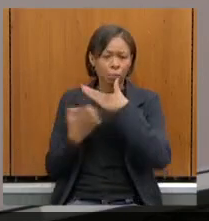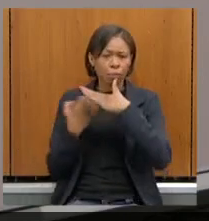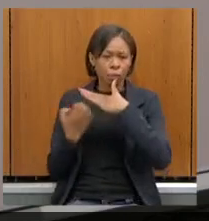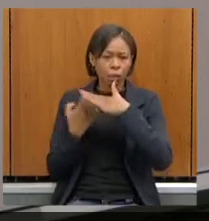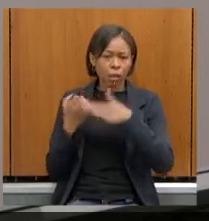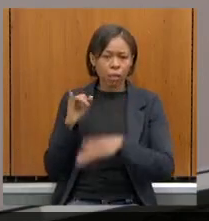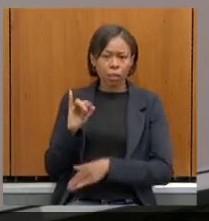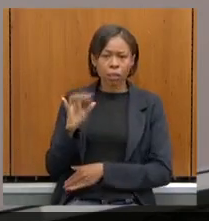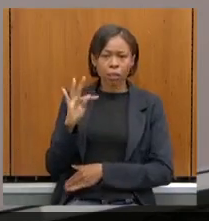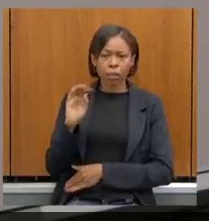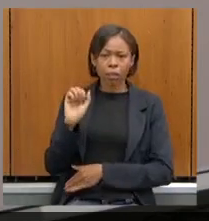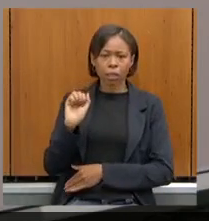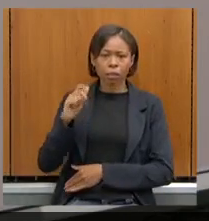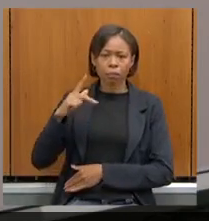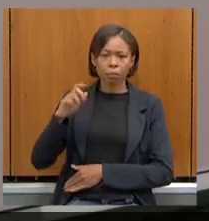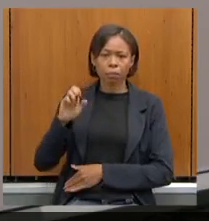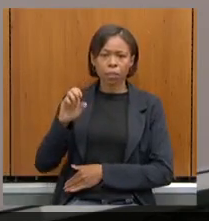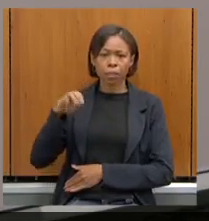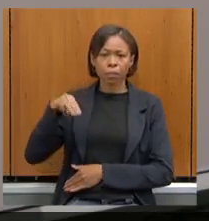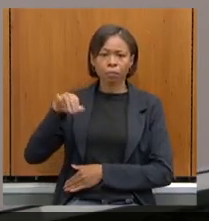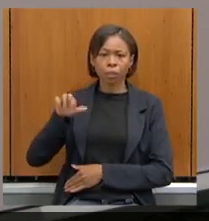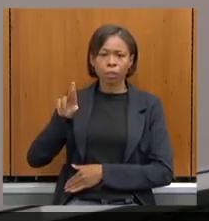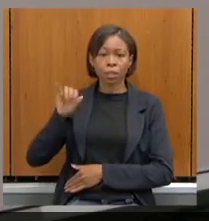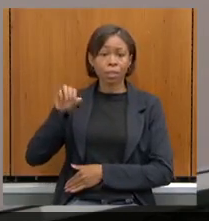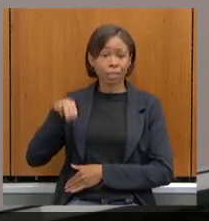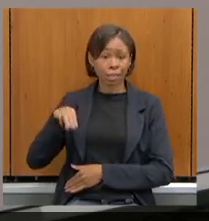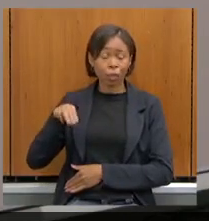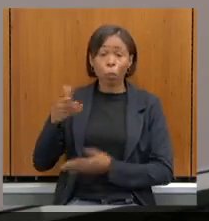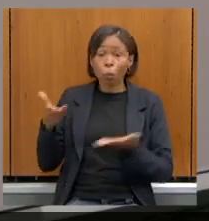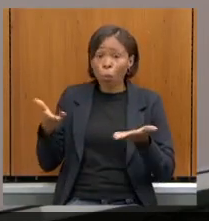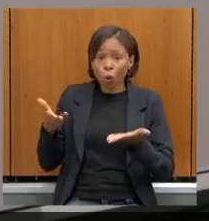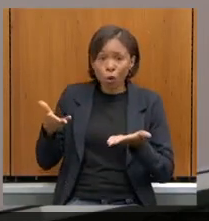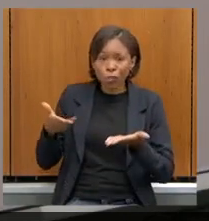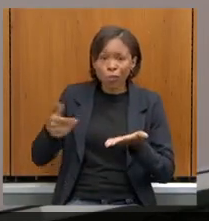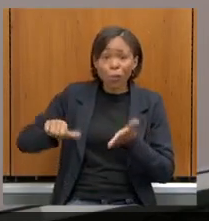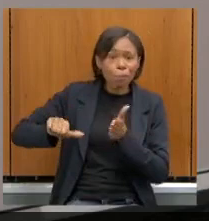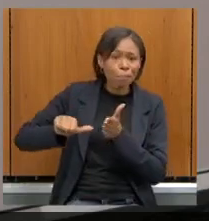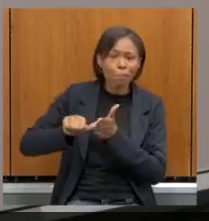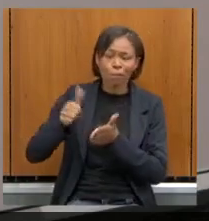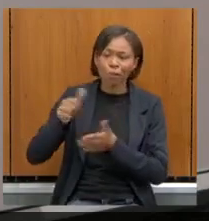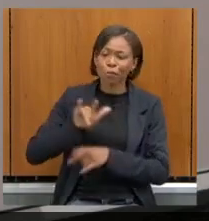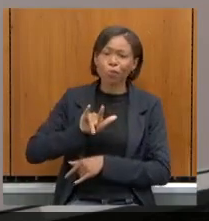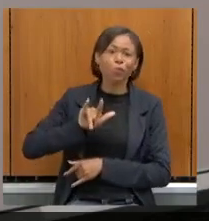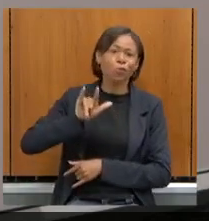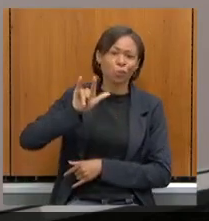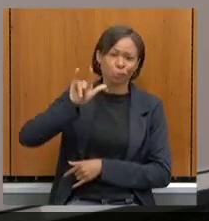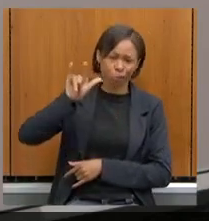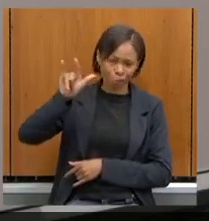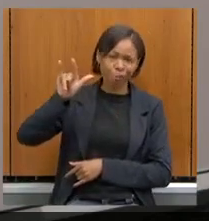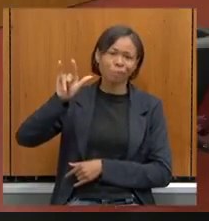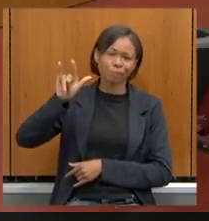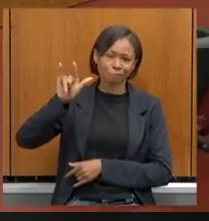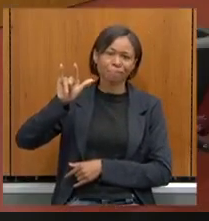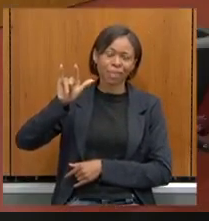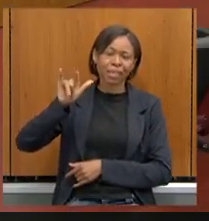primeiro voo comercial da Itapemirim, devido a uma articulação nossa junto à empresa,